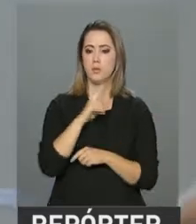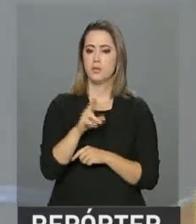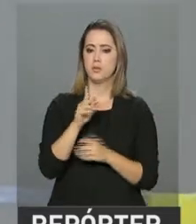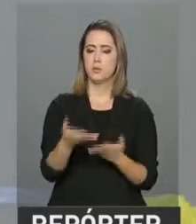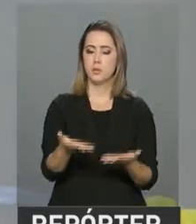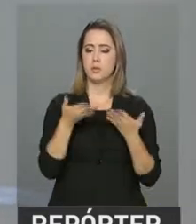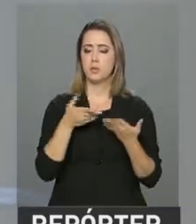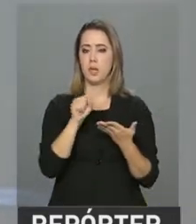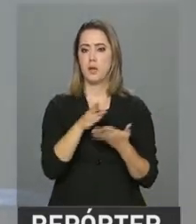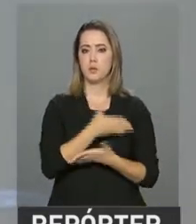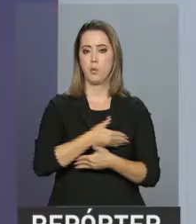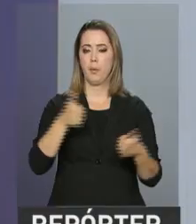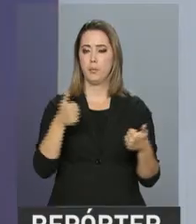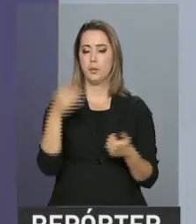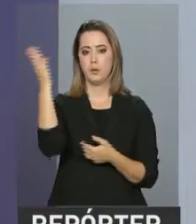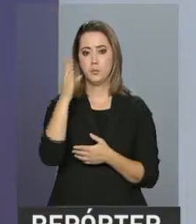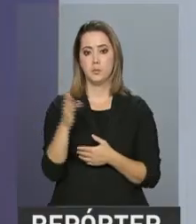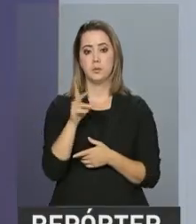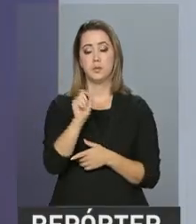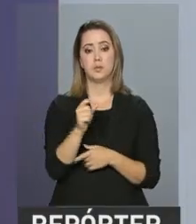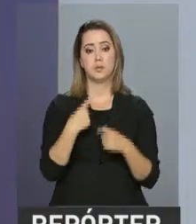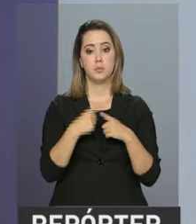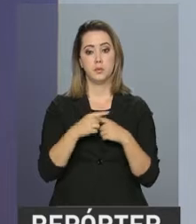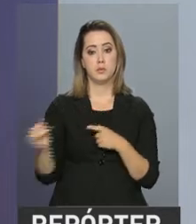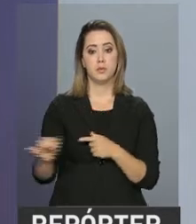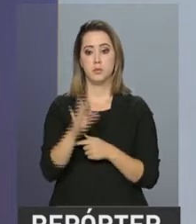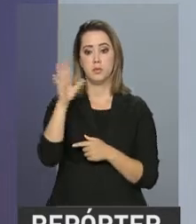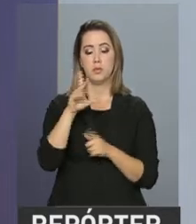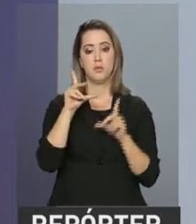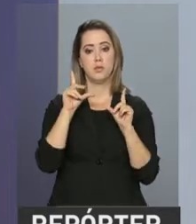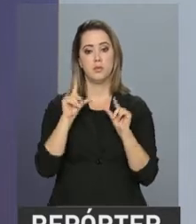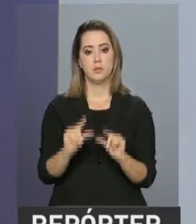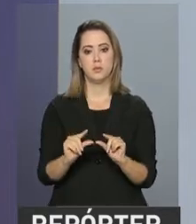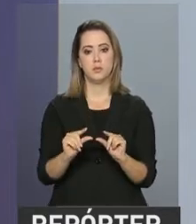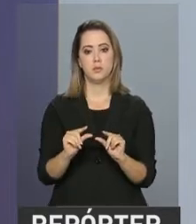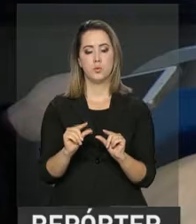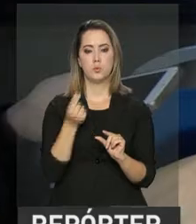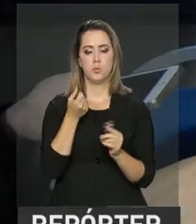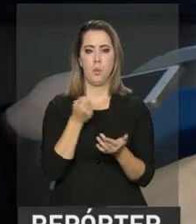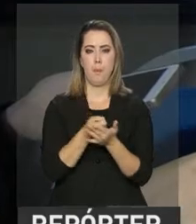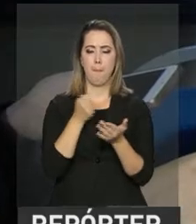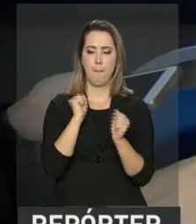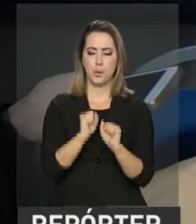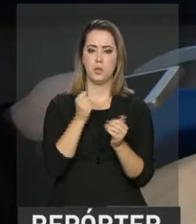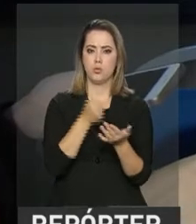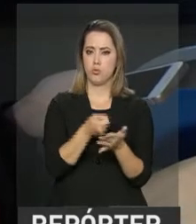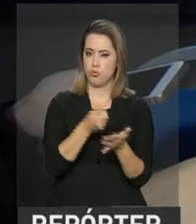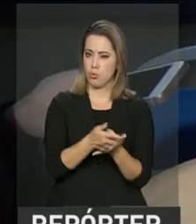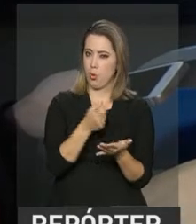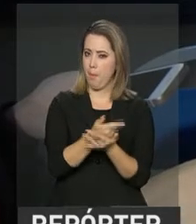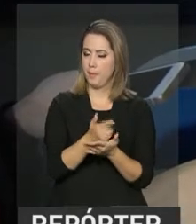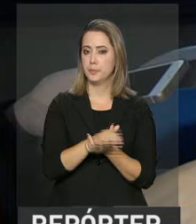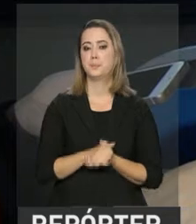uma melhora na situação do brasileiro, já que a inflação diminui o poder aquisitivo do consumidor. Na medida em que